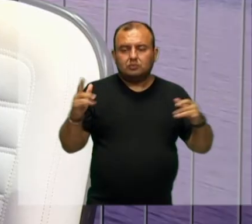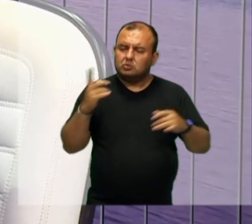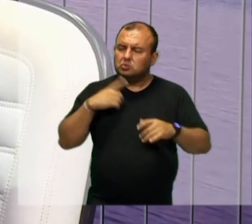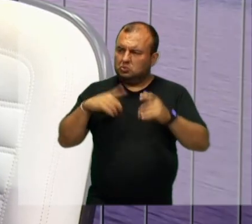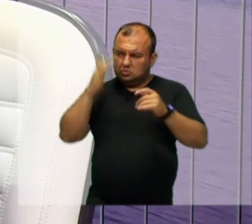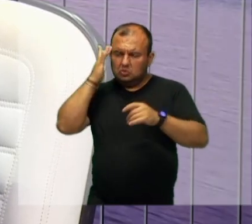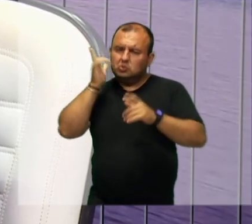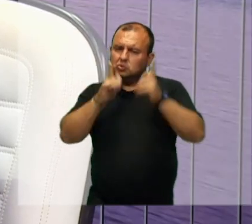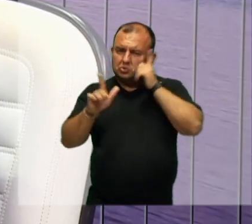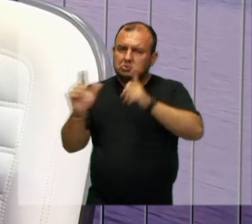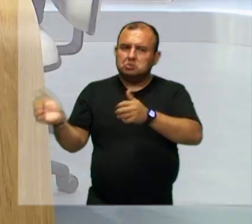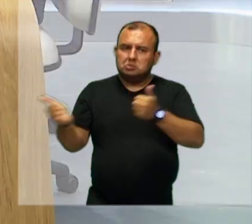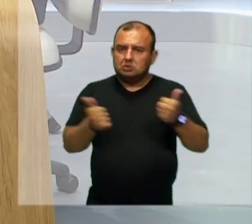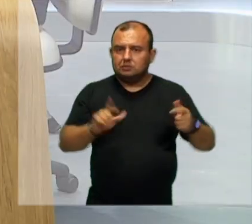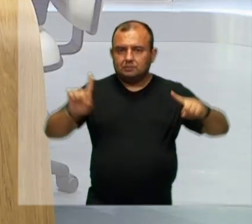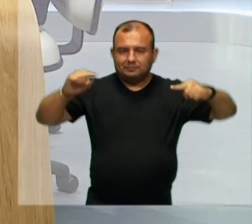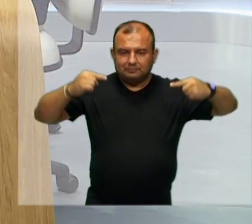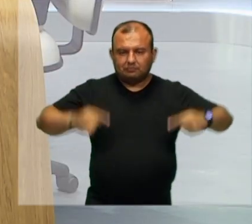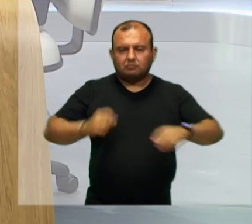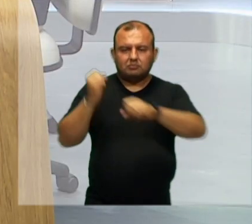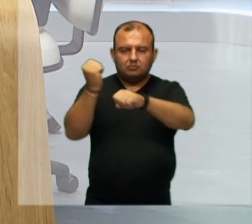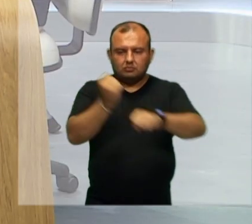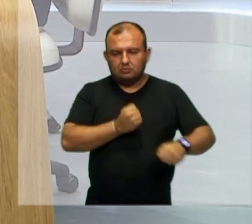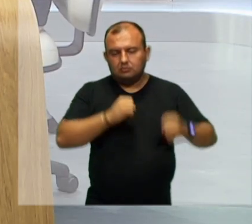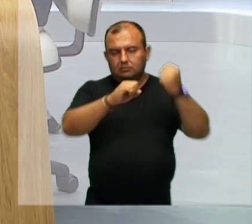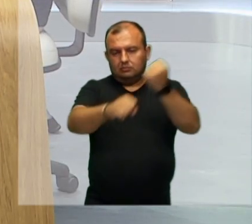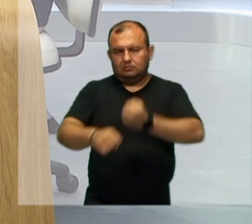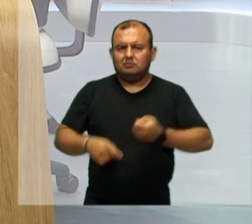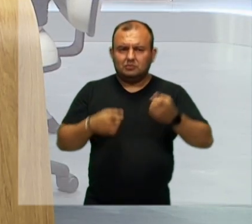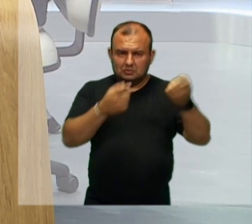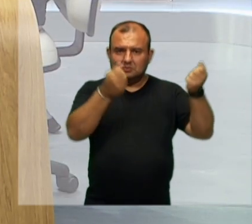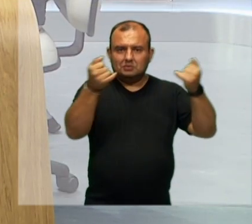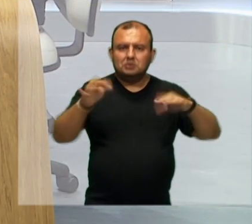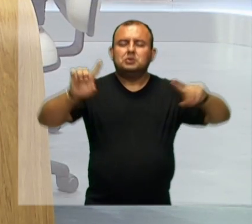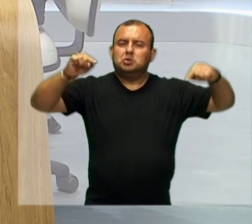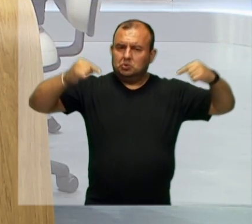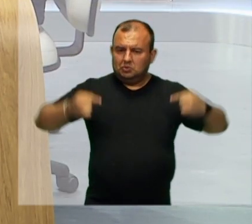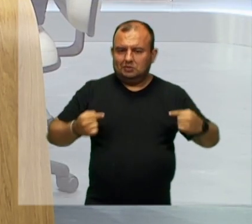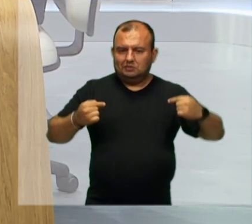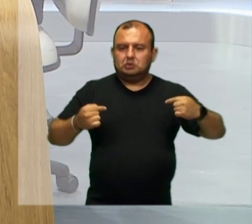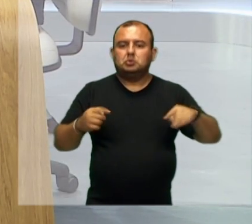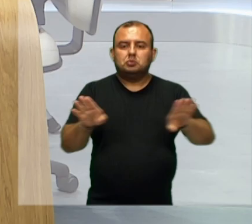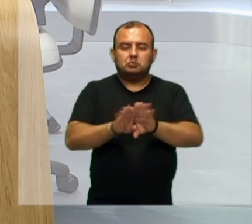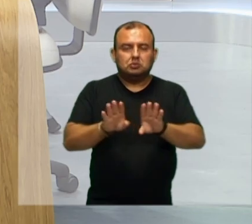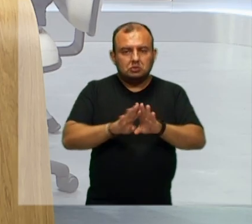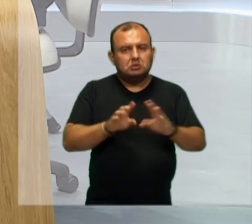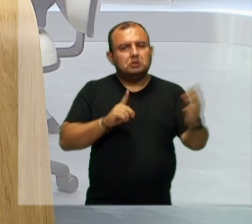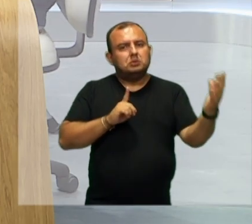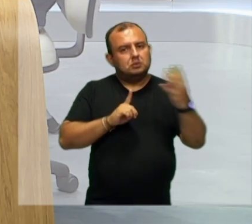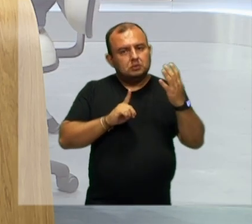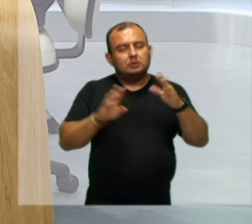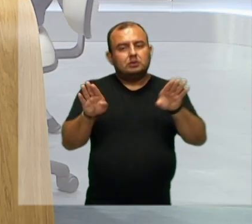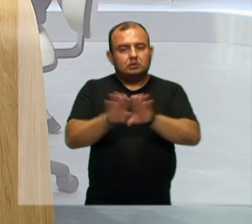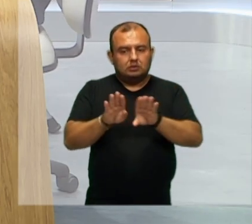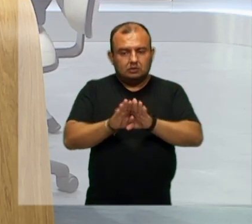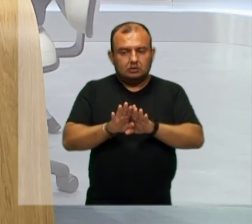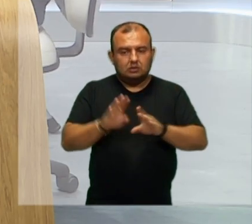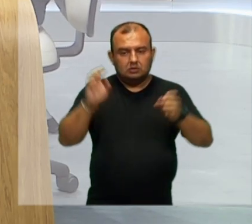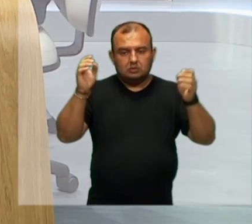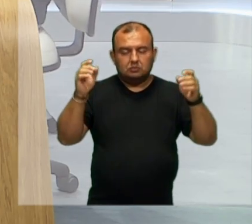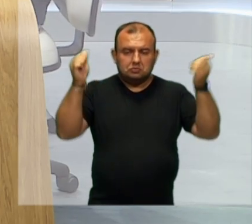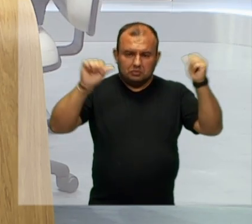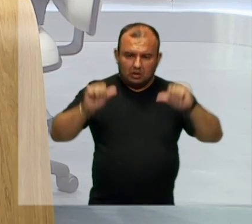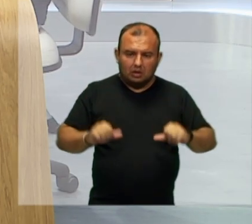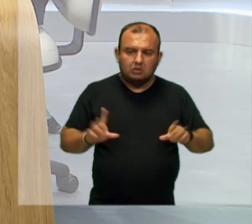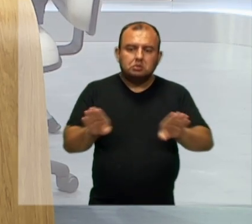toda. E aí o desafio da canoagem, ela veio, como você falou, desafio. Foi provocado, foi avaliado